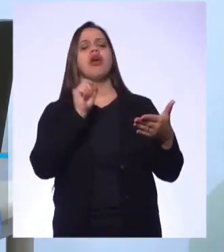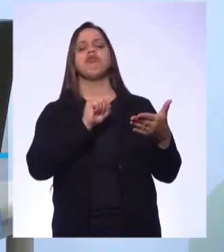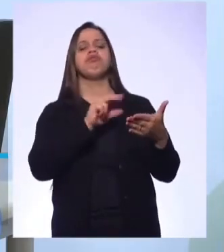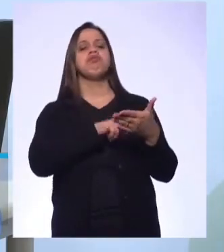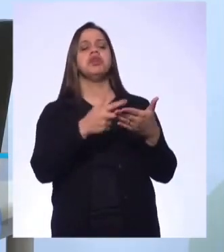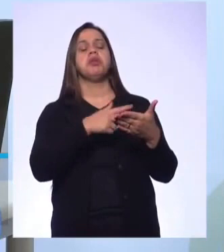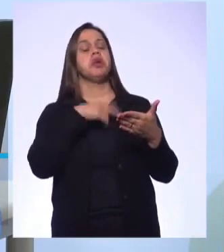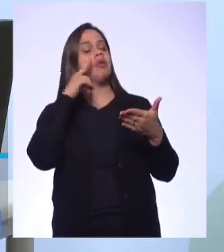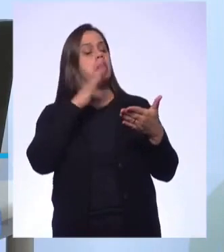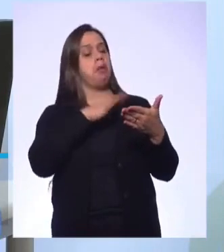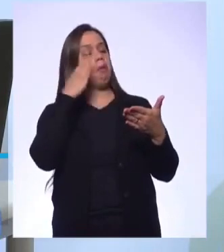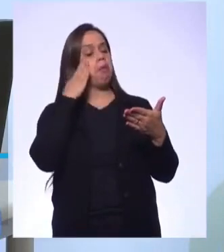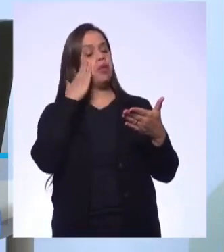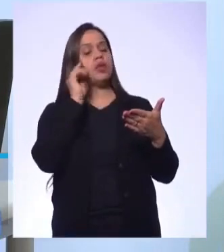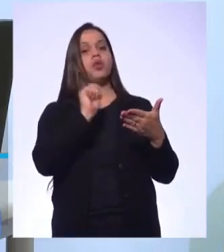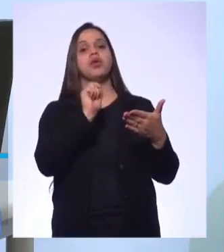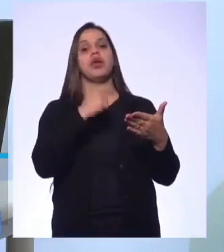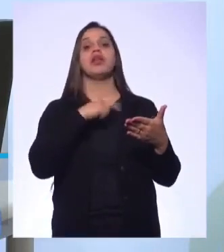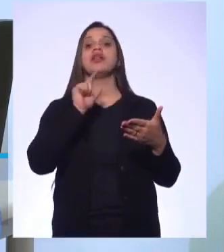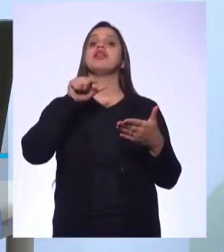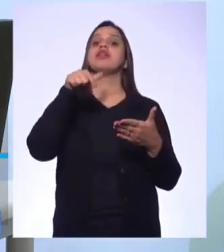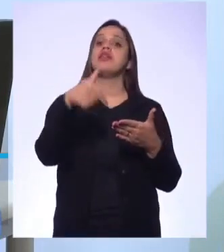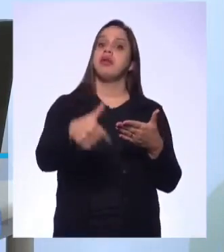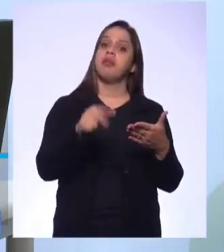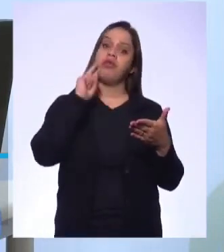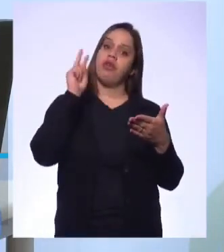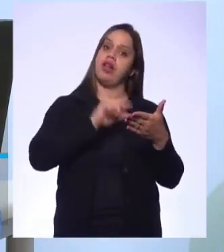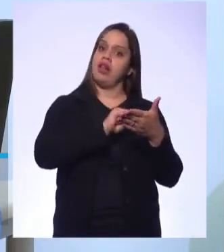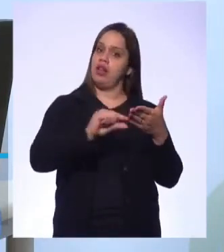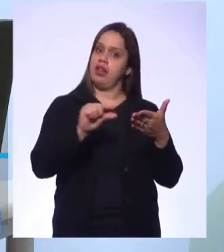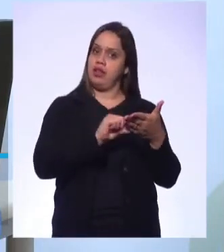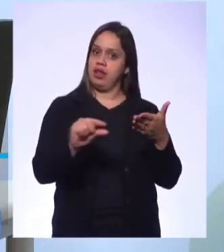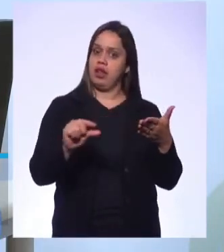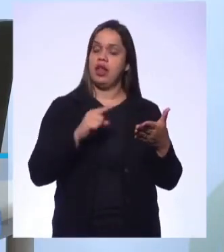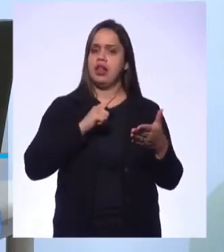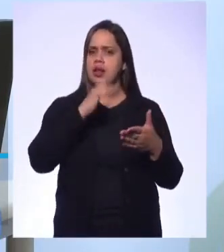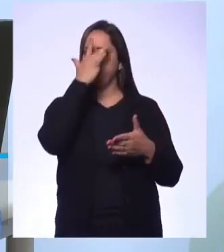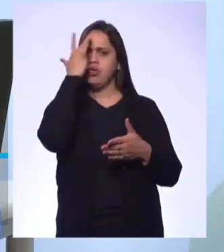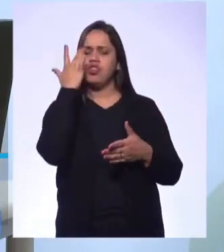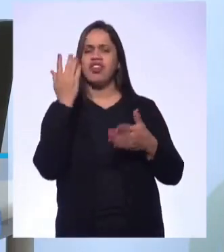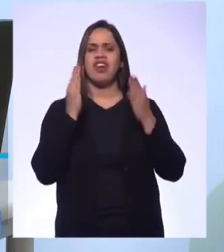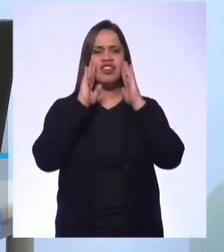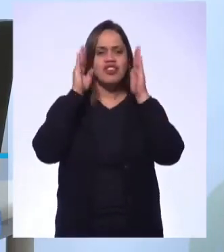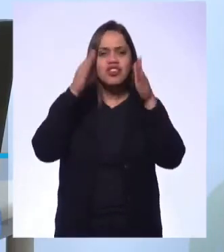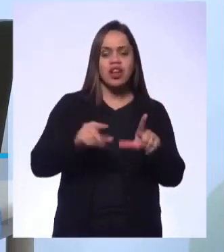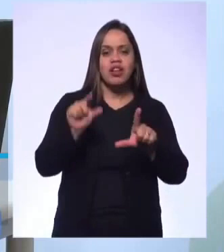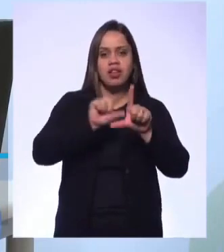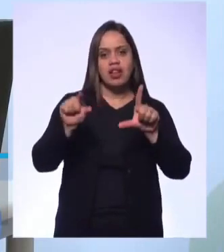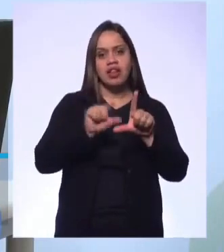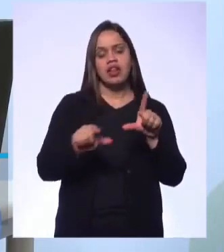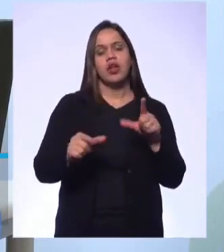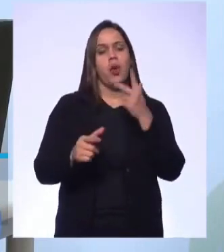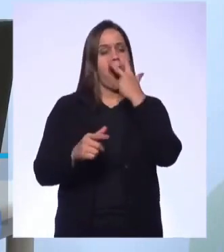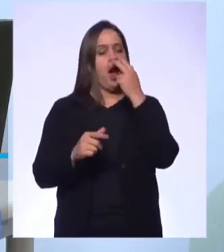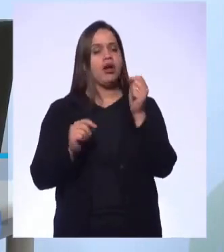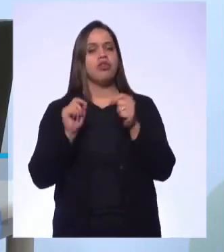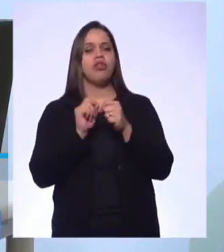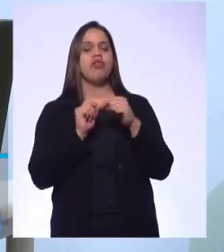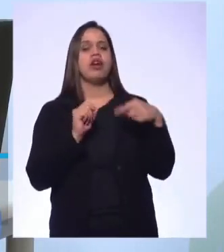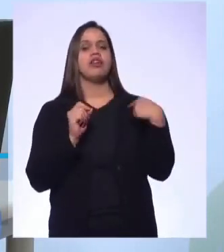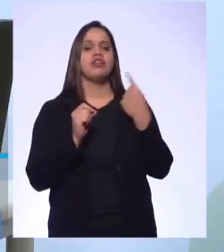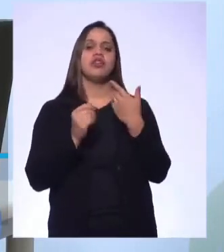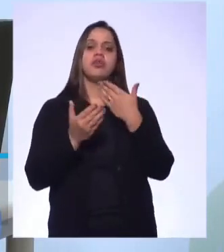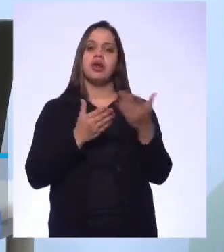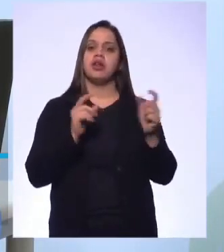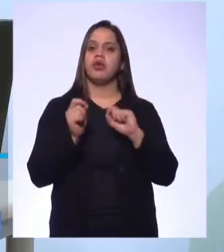você leria a legenda, que é o que eu costumo fazer. Tem gente que já vai direto na legenda. Eu acho que acaba fazendo a gente perder um pouco